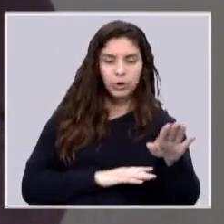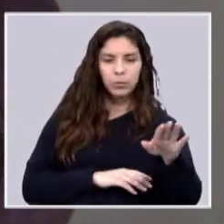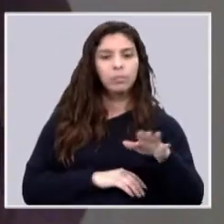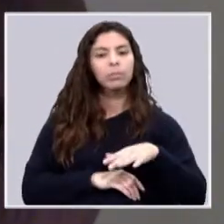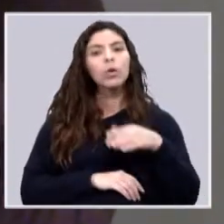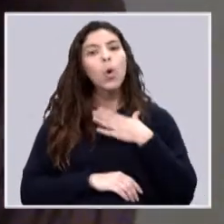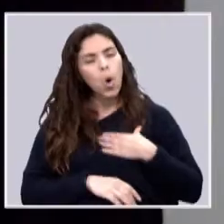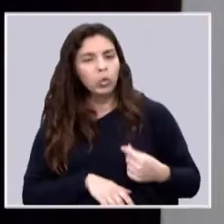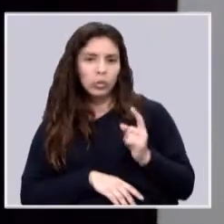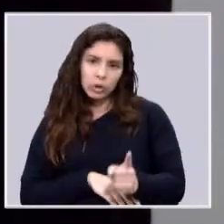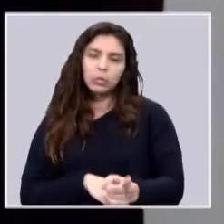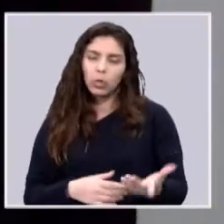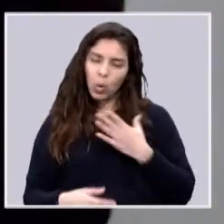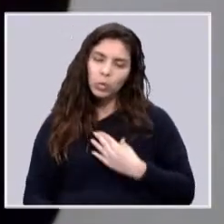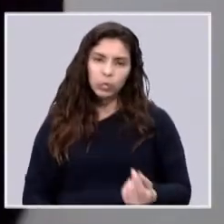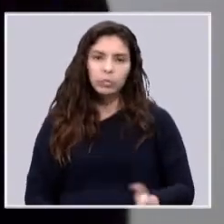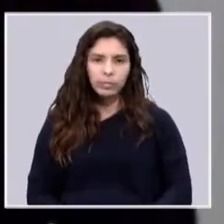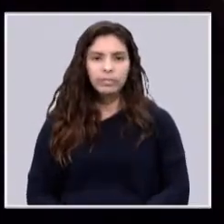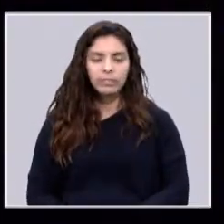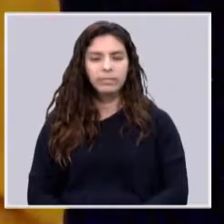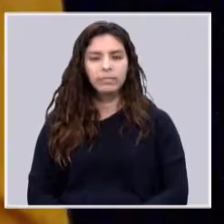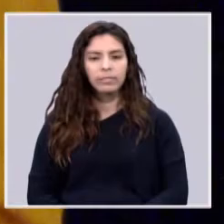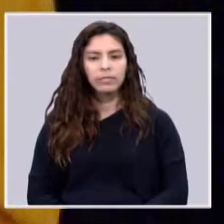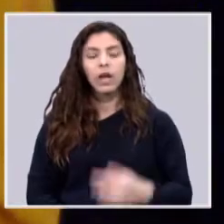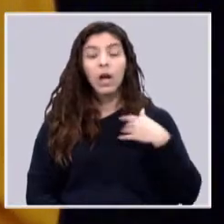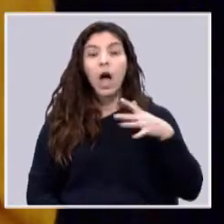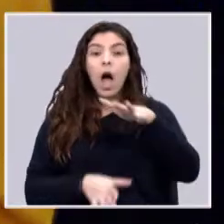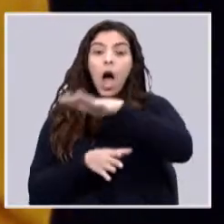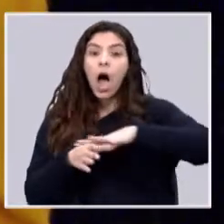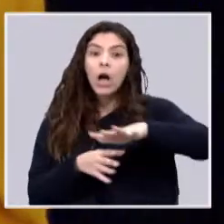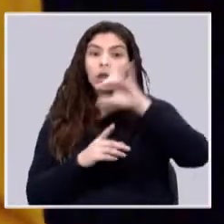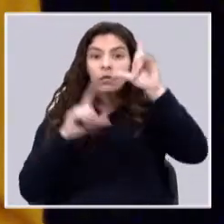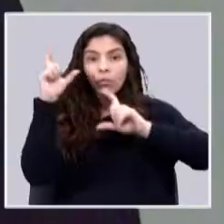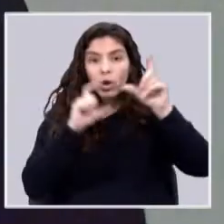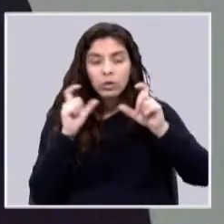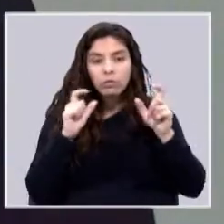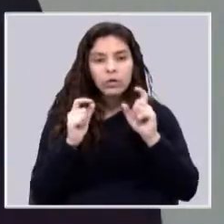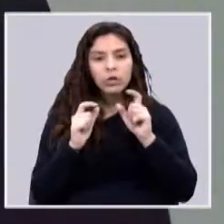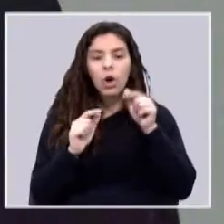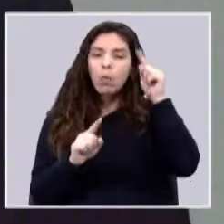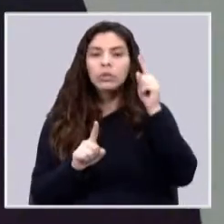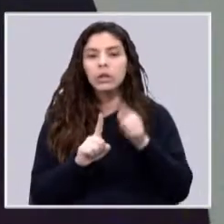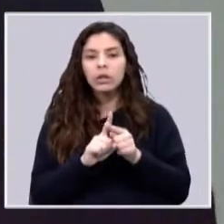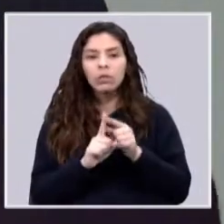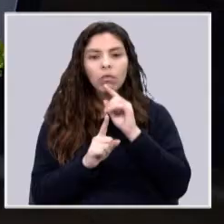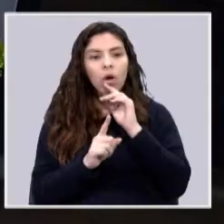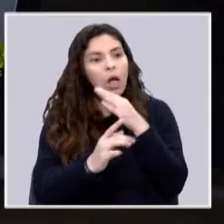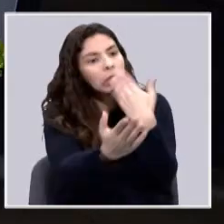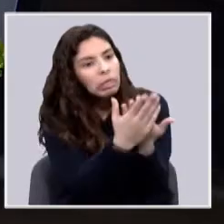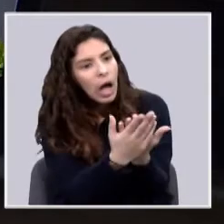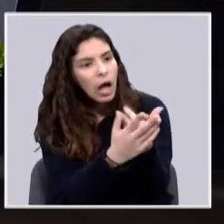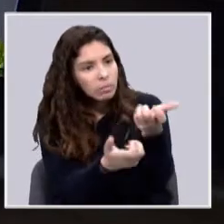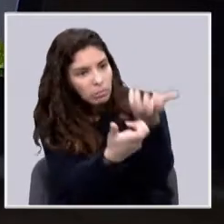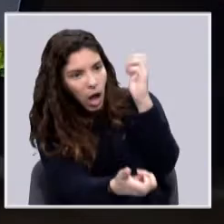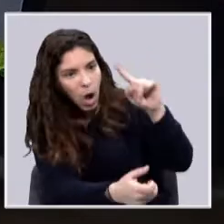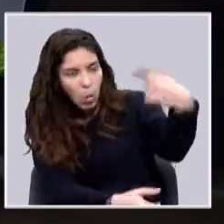Portanto, eu gosto disso. A fotografia deve funcionar para causar alguma coisa nas outras